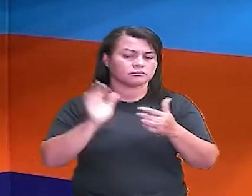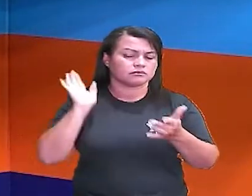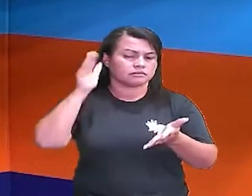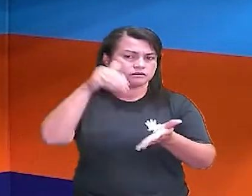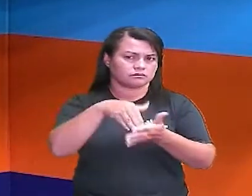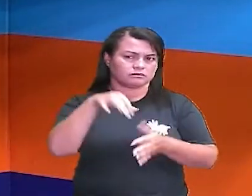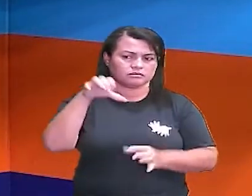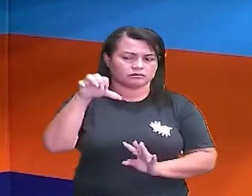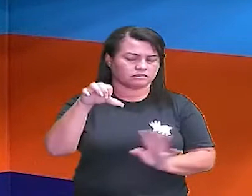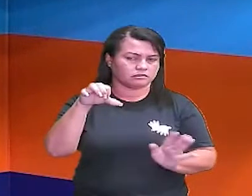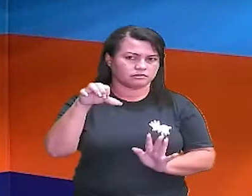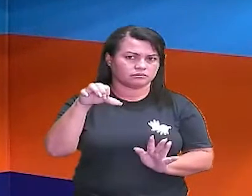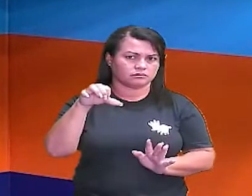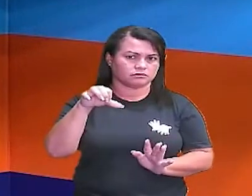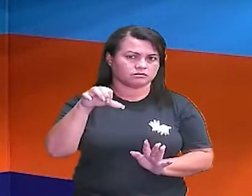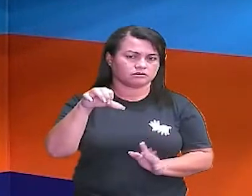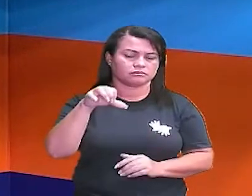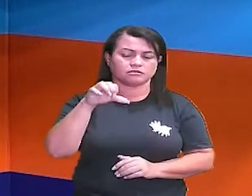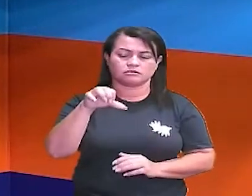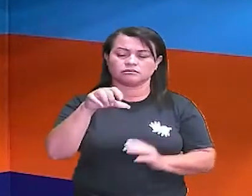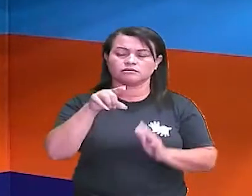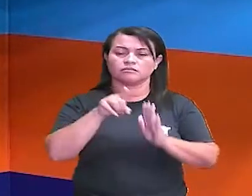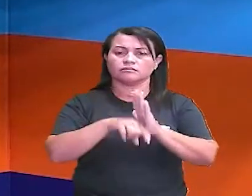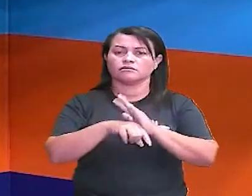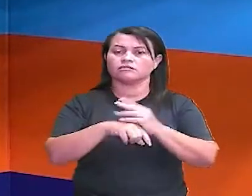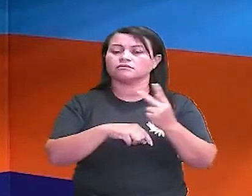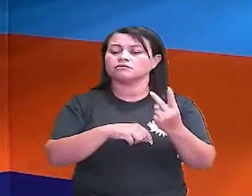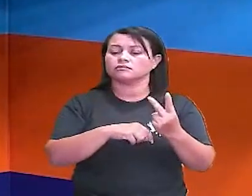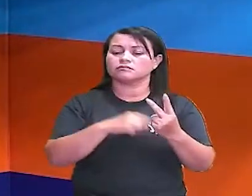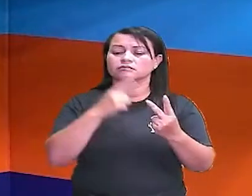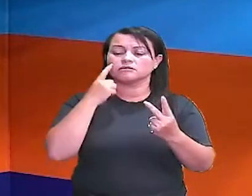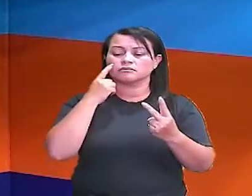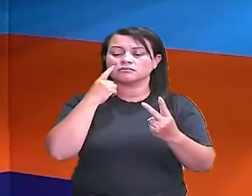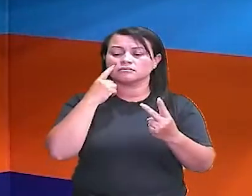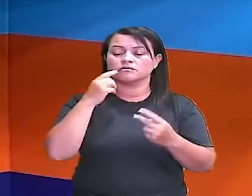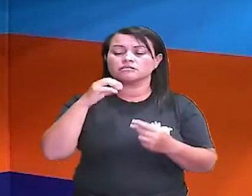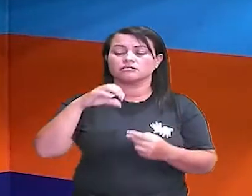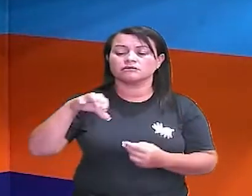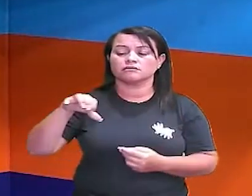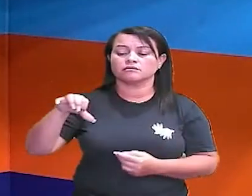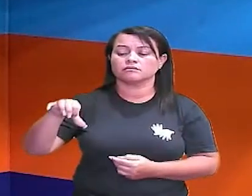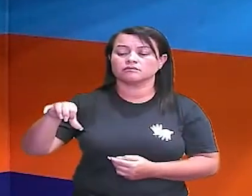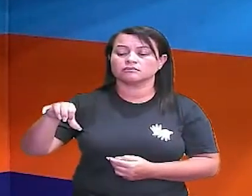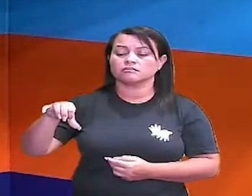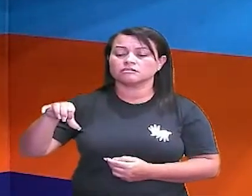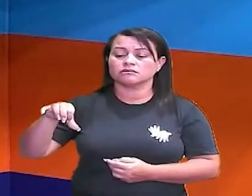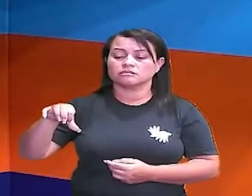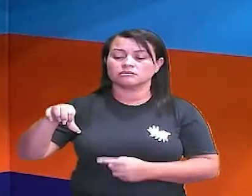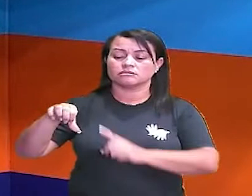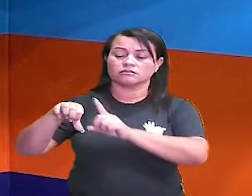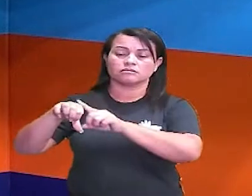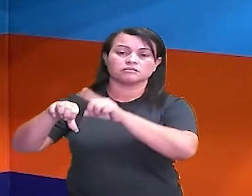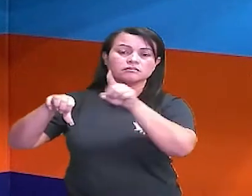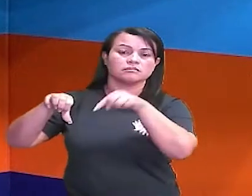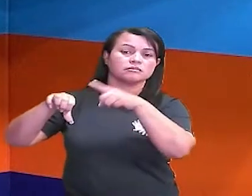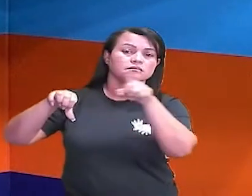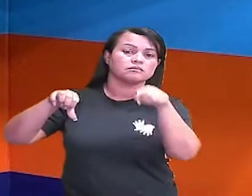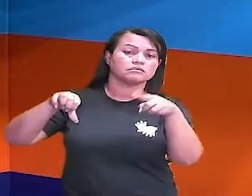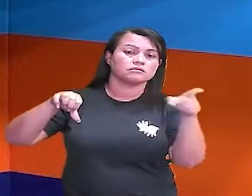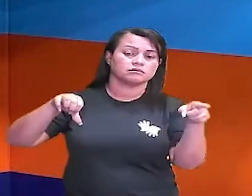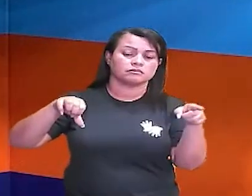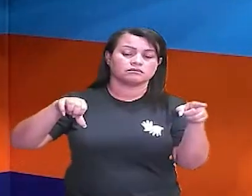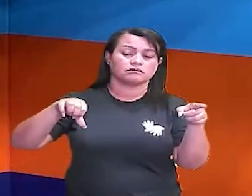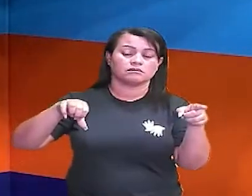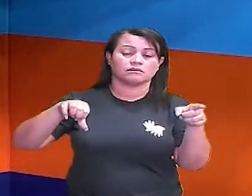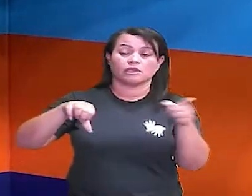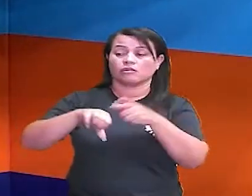até o 9, que é 9 menos 2. E aí eu tô no 9 e vou andar para trás, ó. Em vez de eu